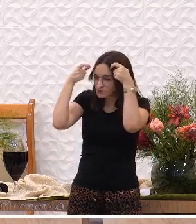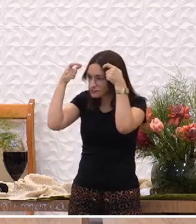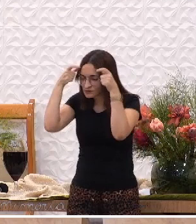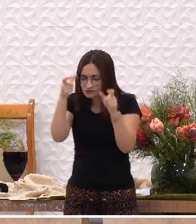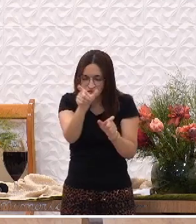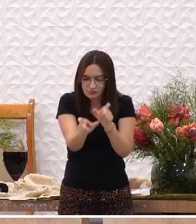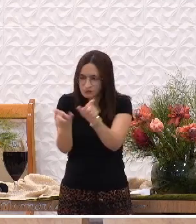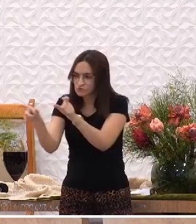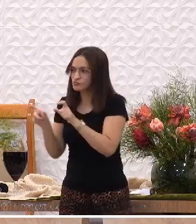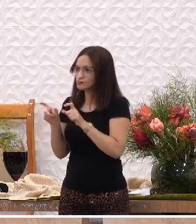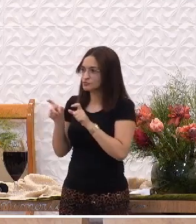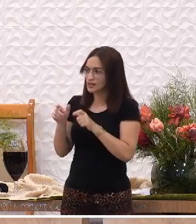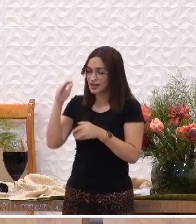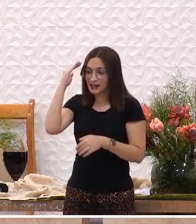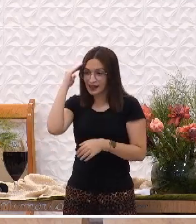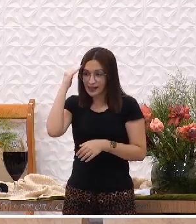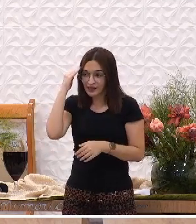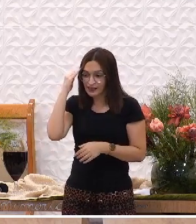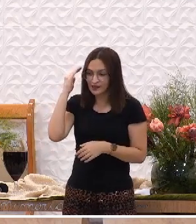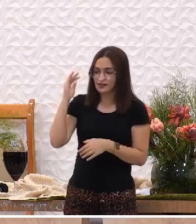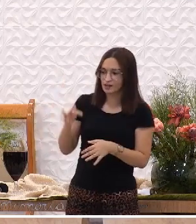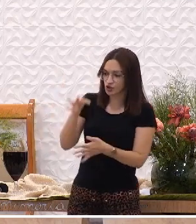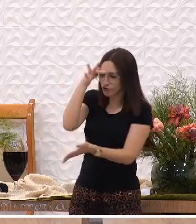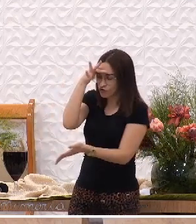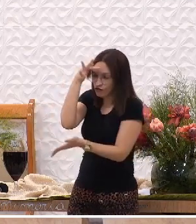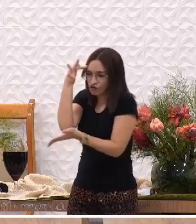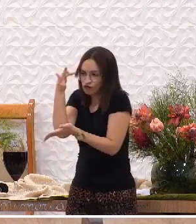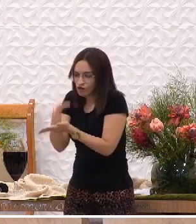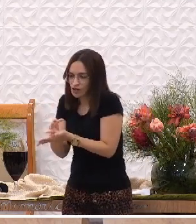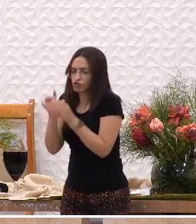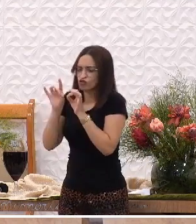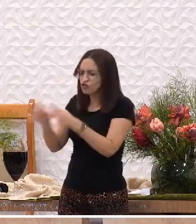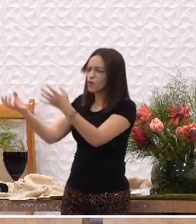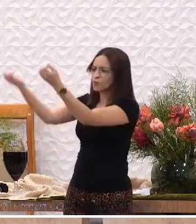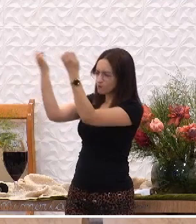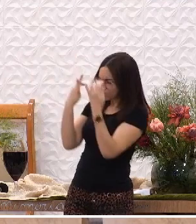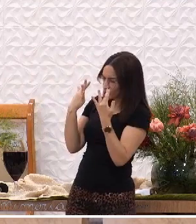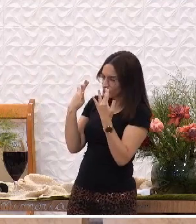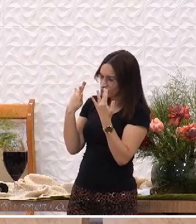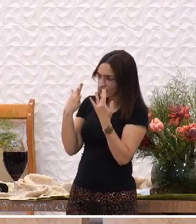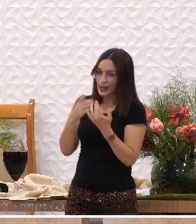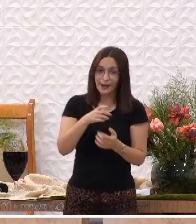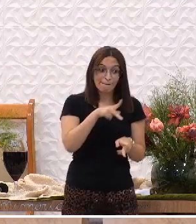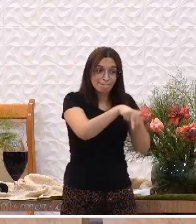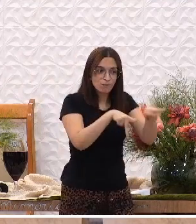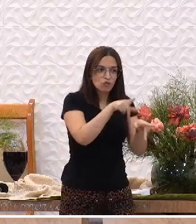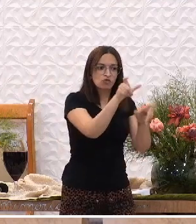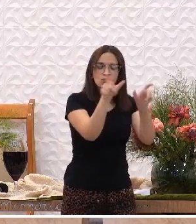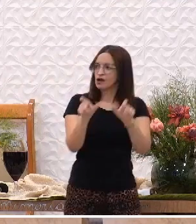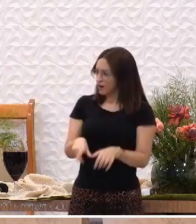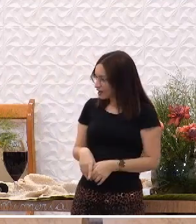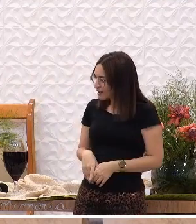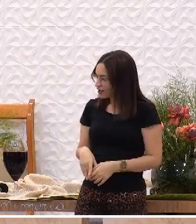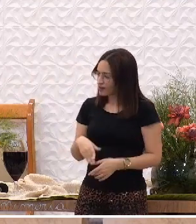pela fé, ajuda a tornar o povo menos amedrontado e com a consciência mais livre em relação